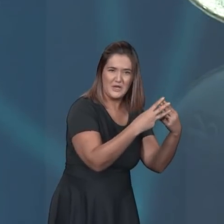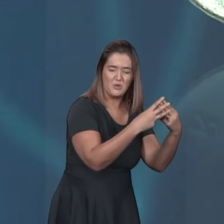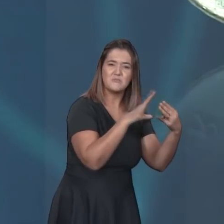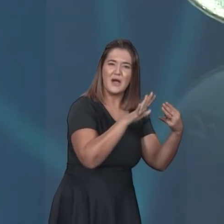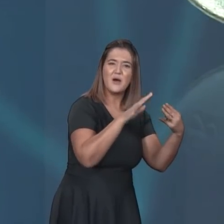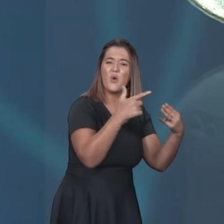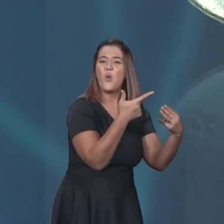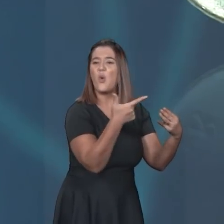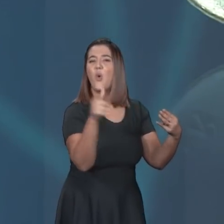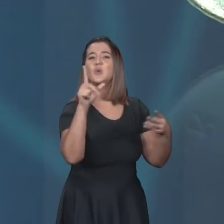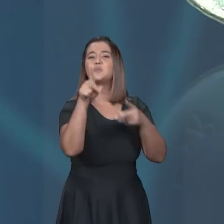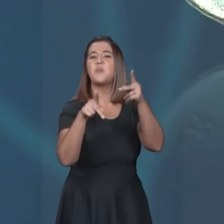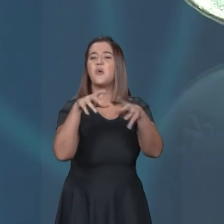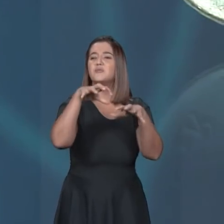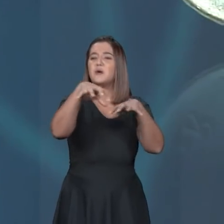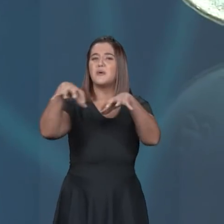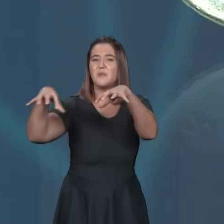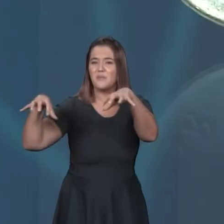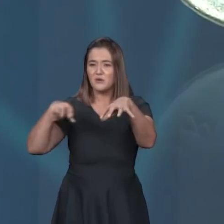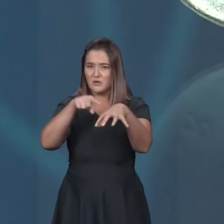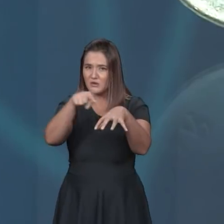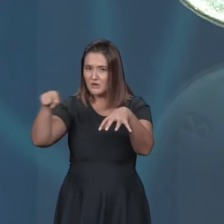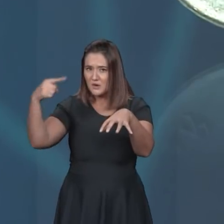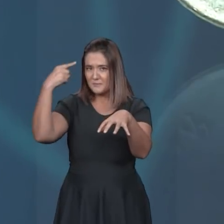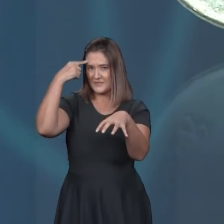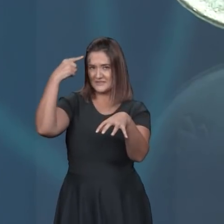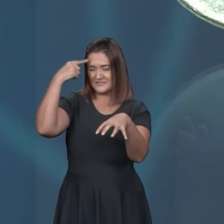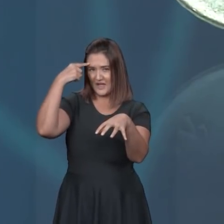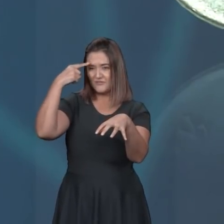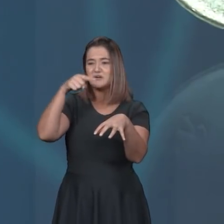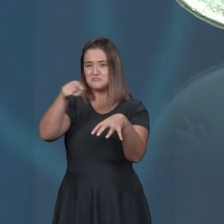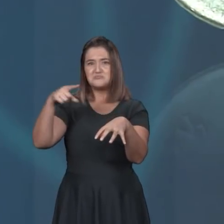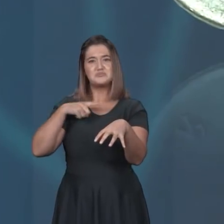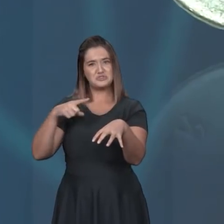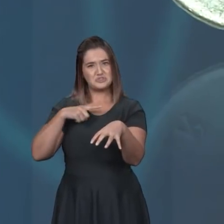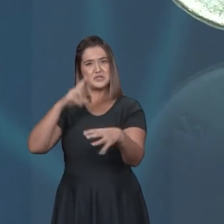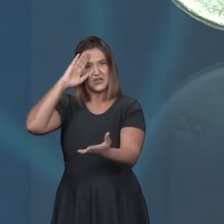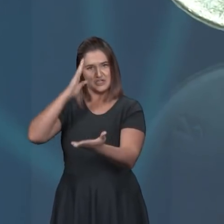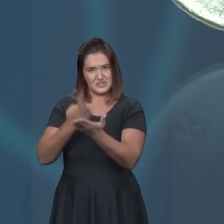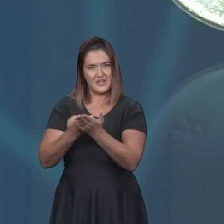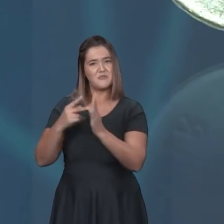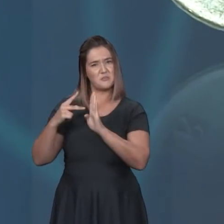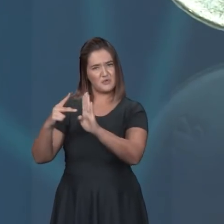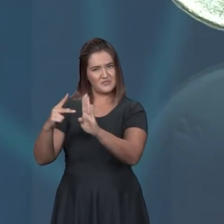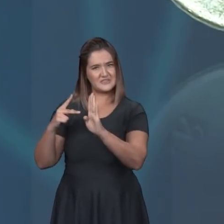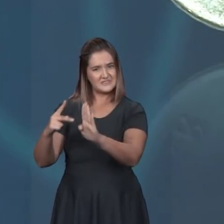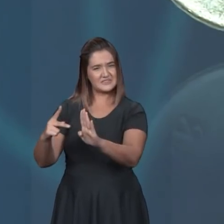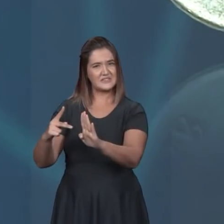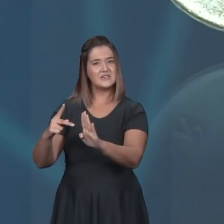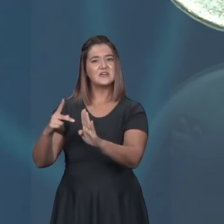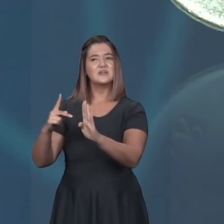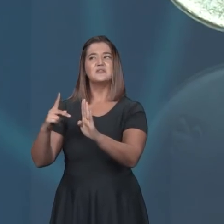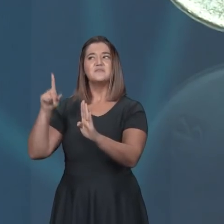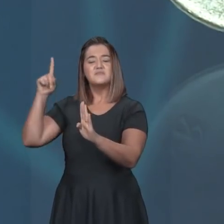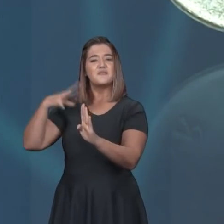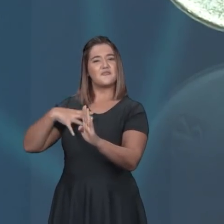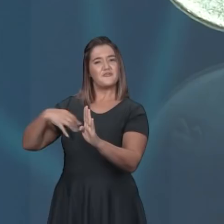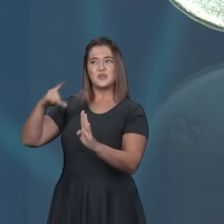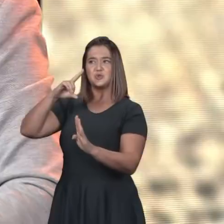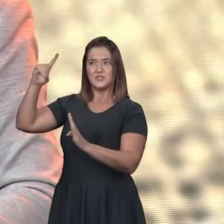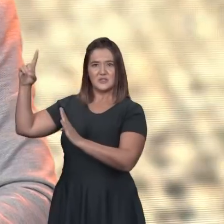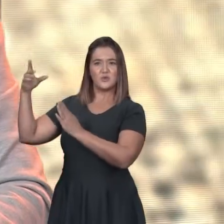judeu, havia profecias que apontavam para a vinda do Filho de Deus e que ele seria anunciado por uma